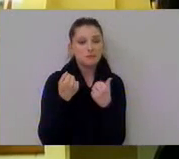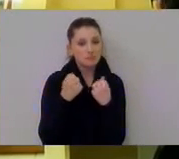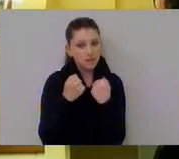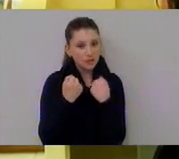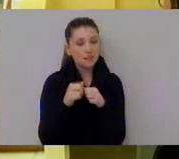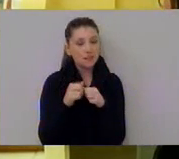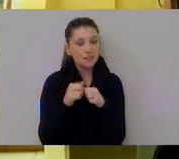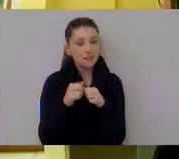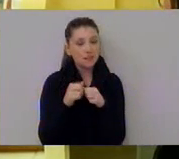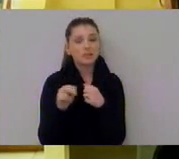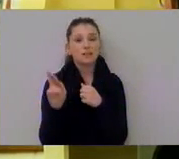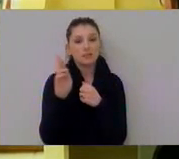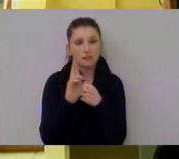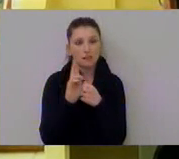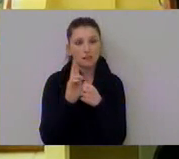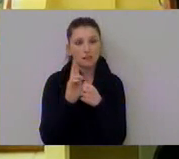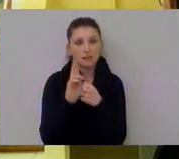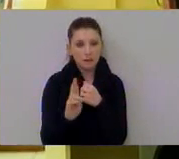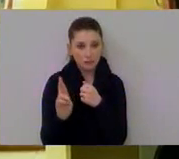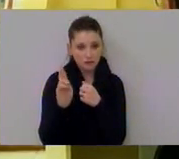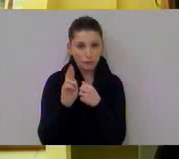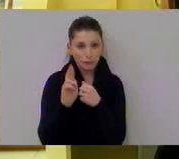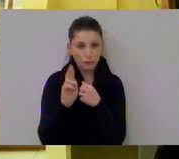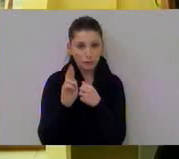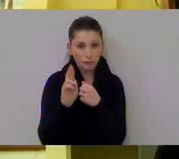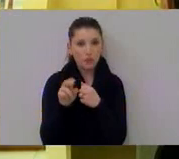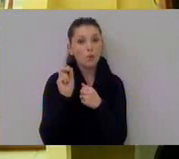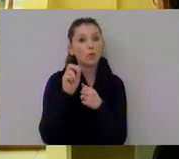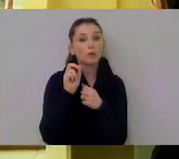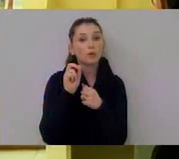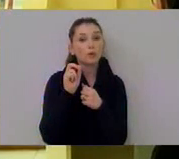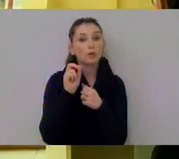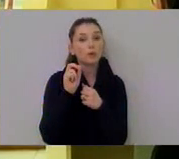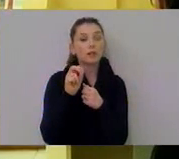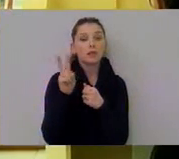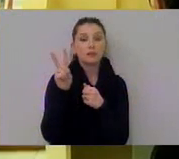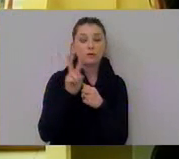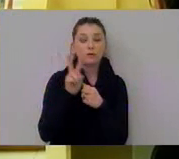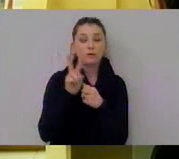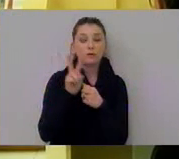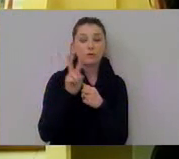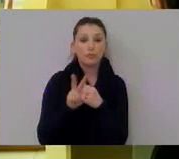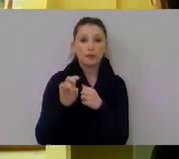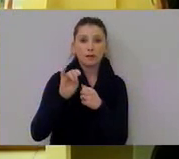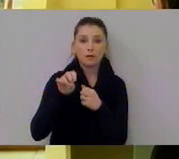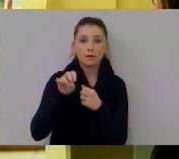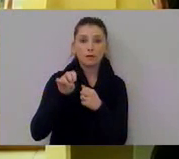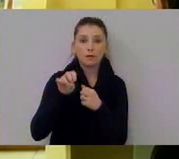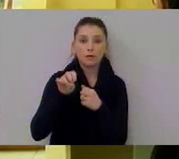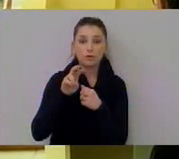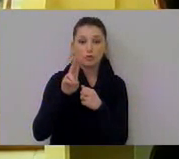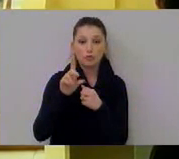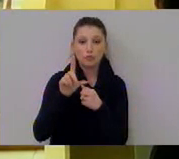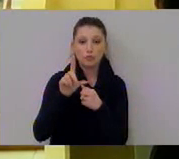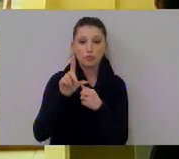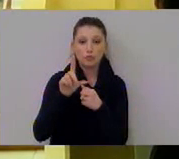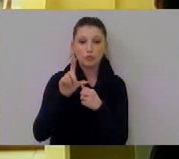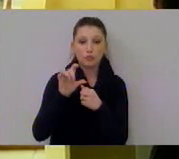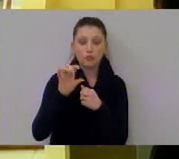vereador Júlio Colombo falou aqui, a função do vereador